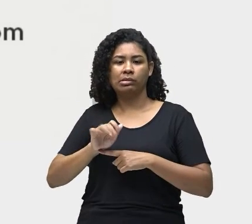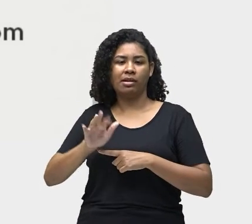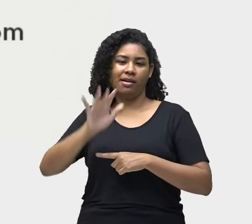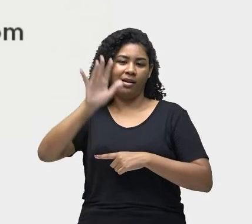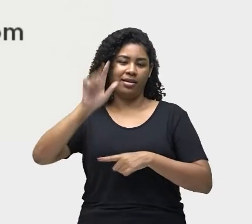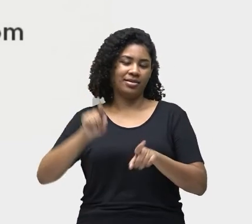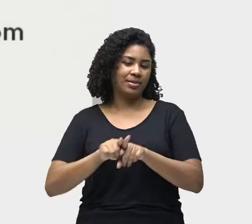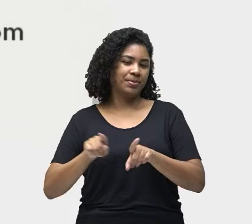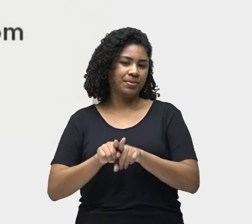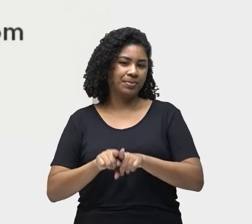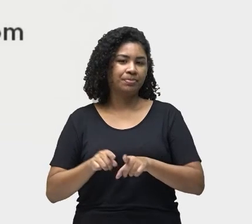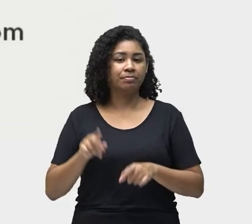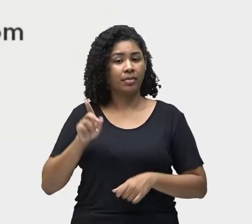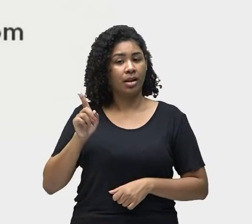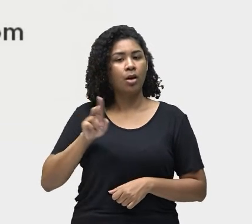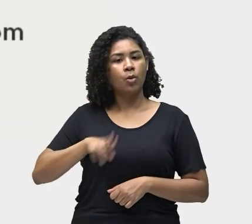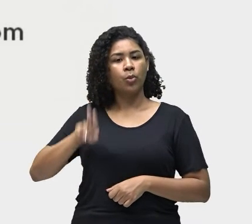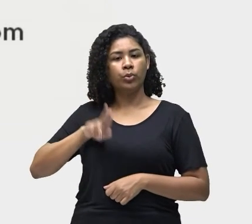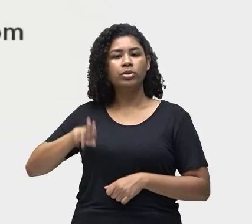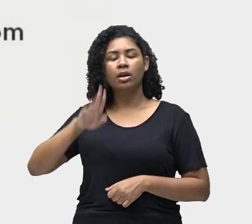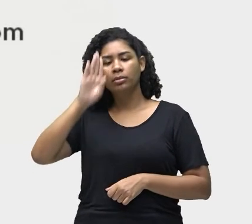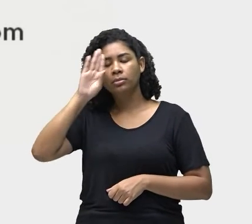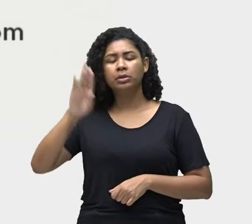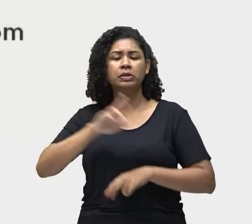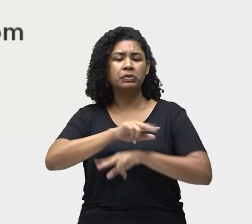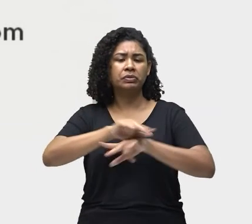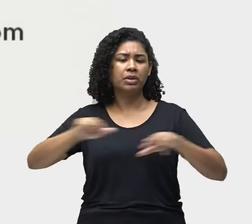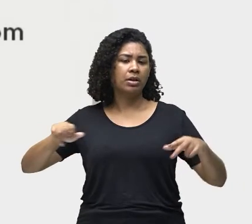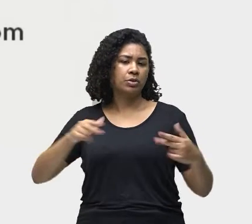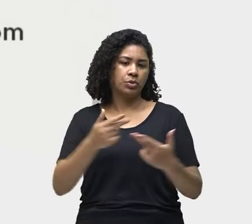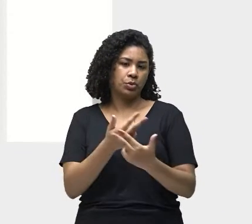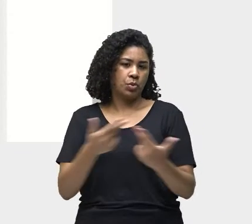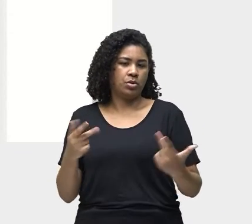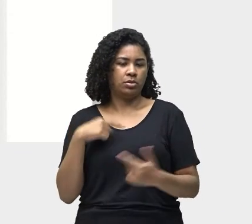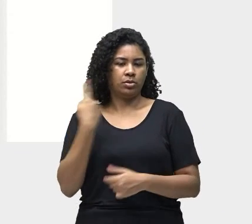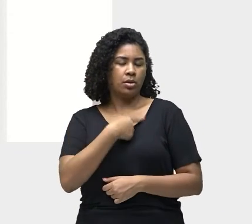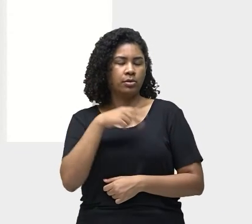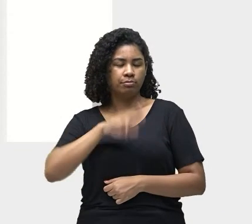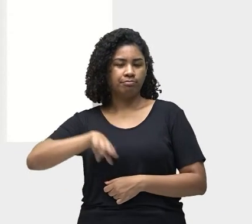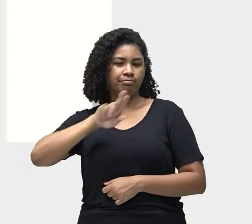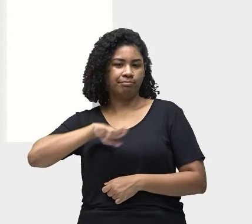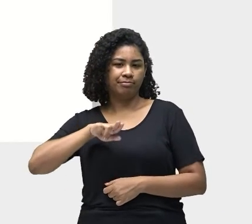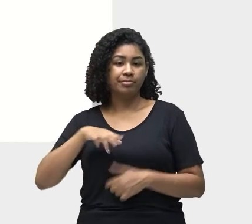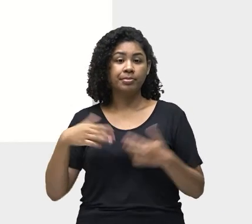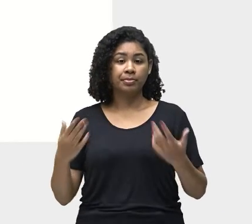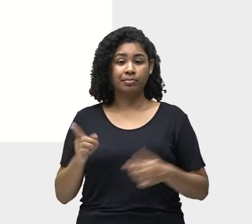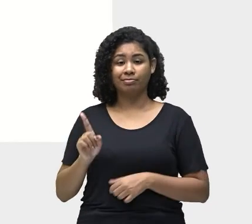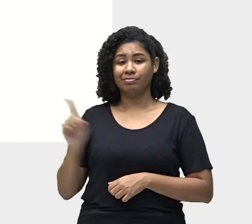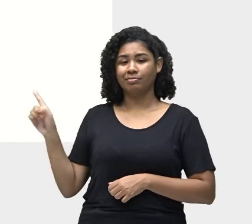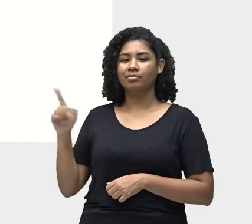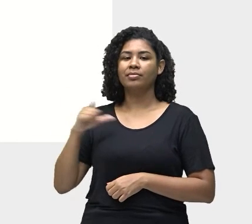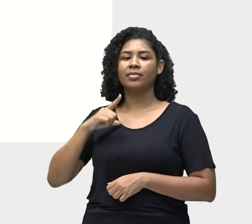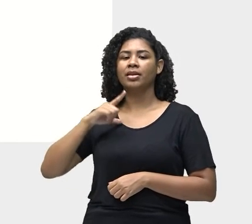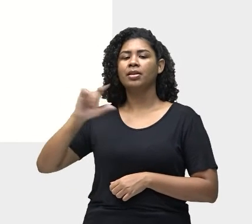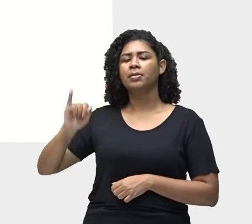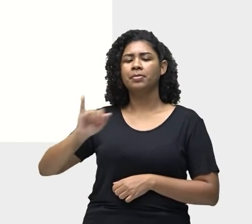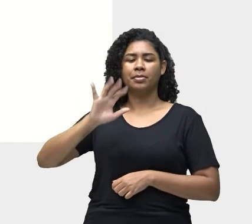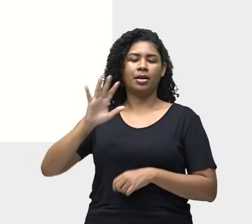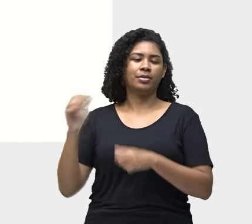gás, tá? Que ele é utilizado ali para diversos fins, tá bom? Então, a gente tem aqui essa